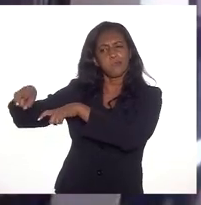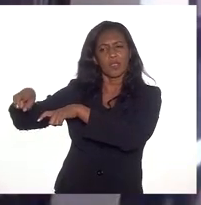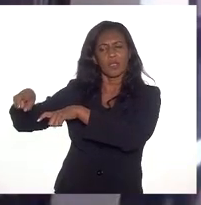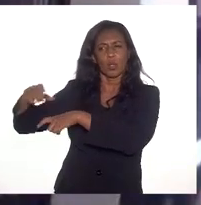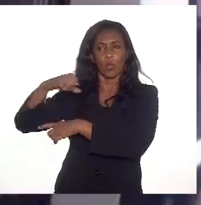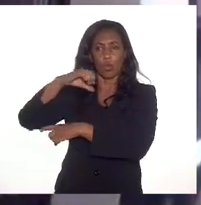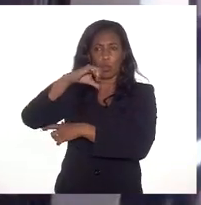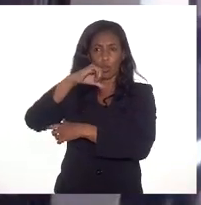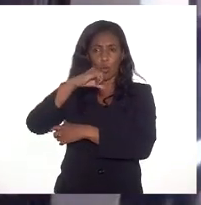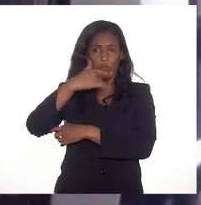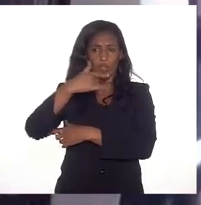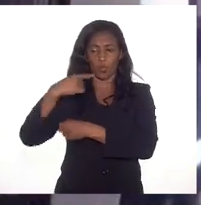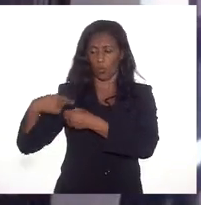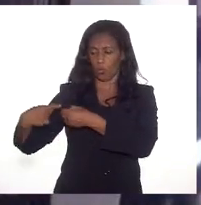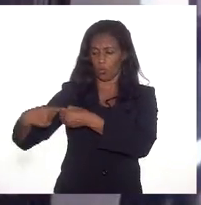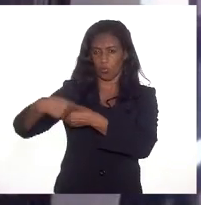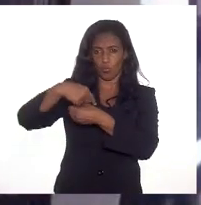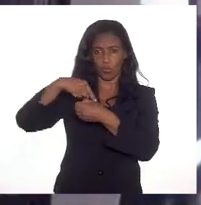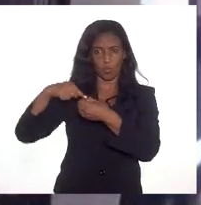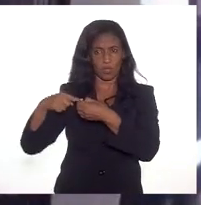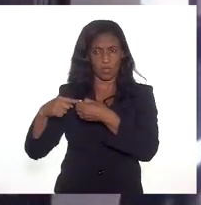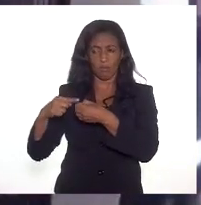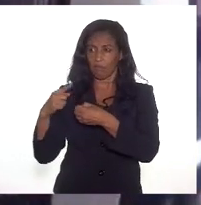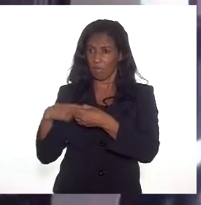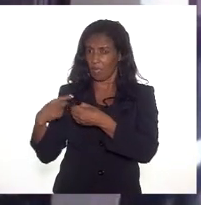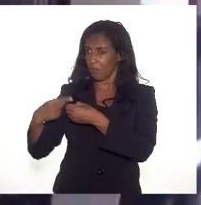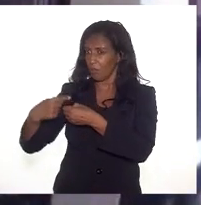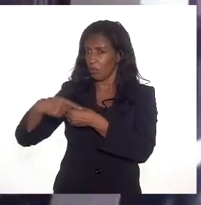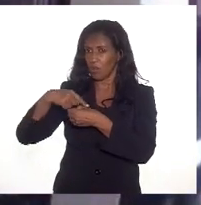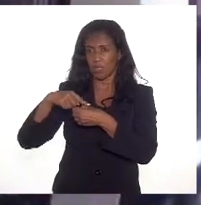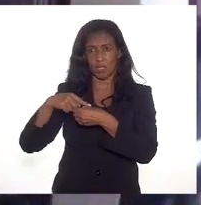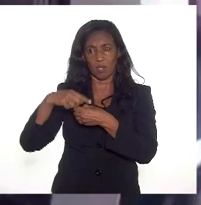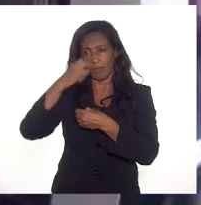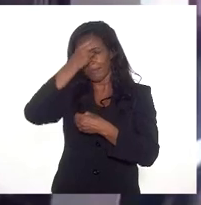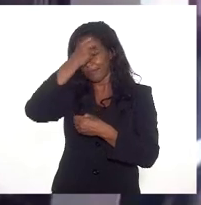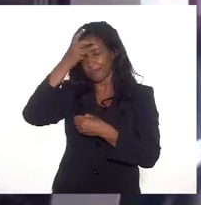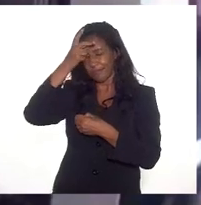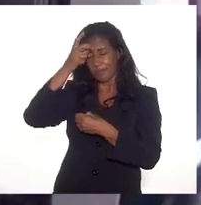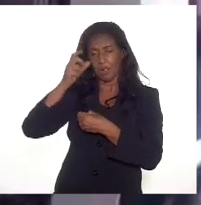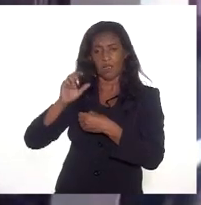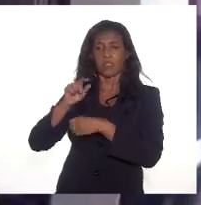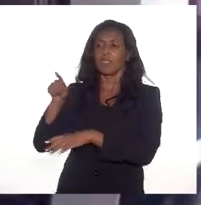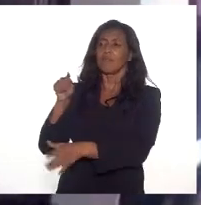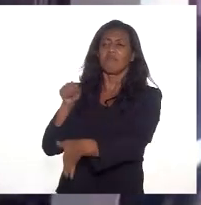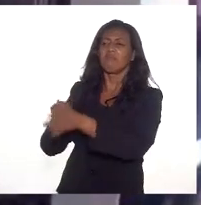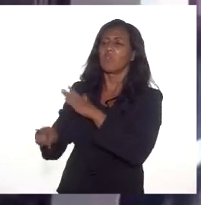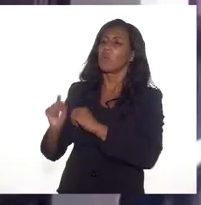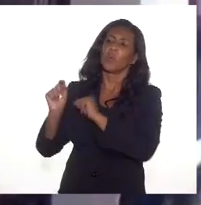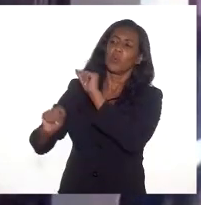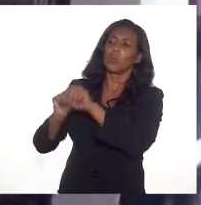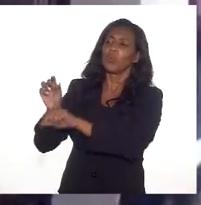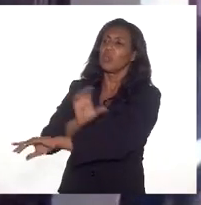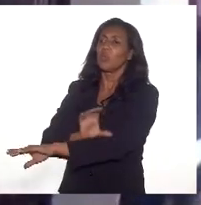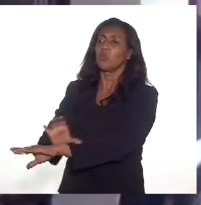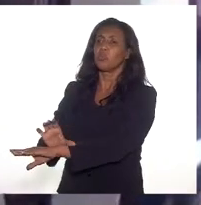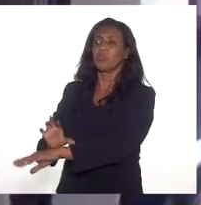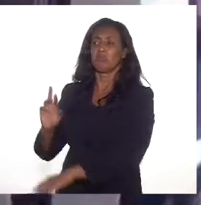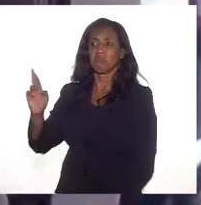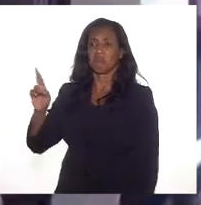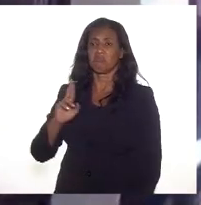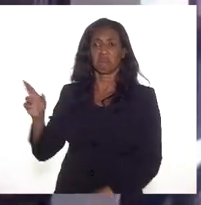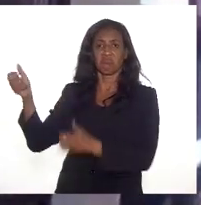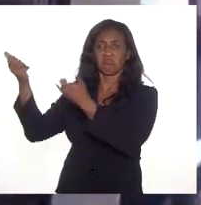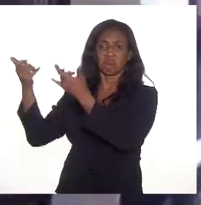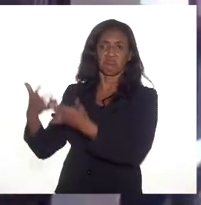92 municípios, então tem município que praticamente a cultura, se chegar lá perguntar o que é, ninguém sabe